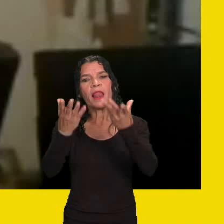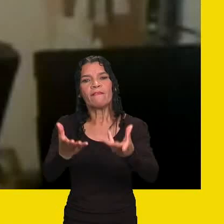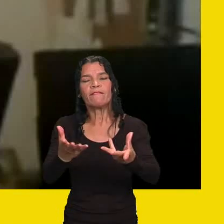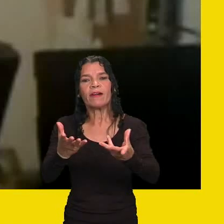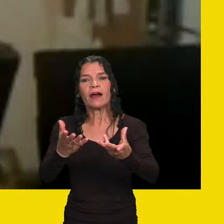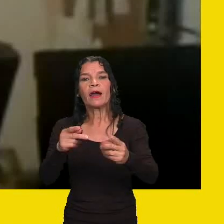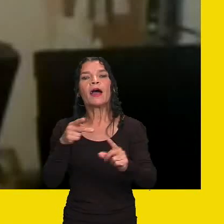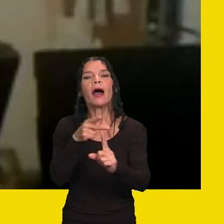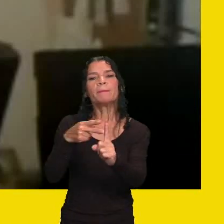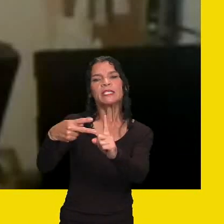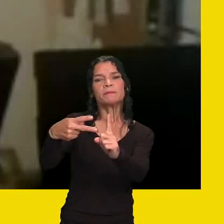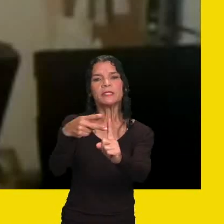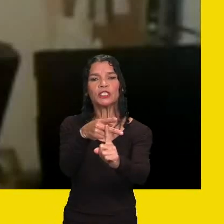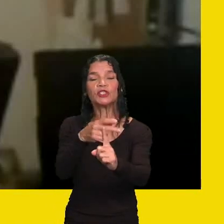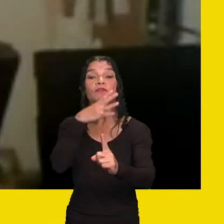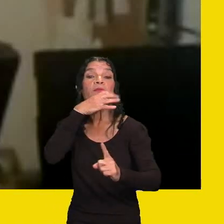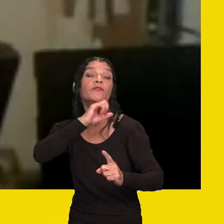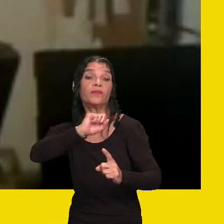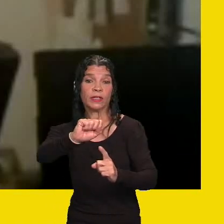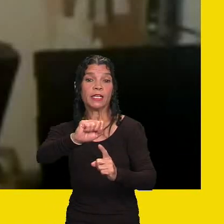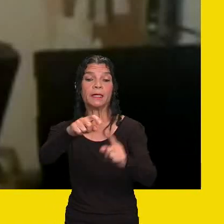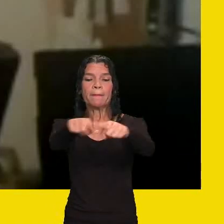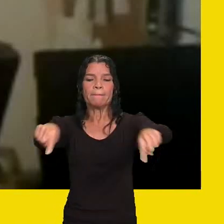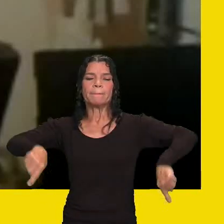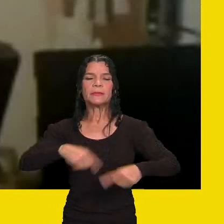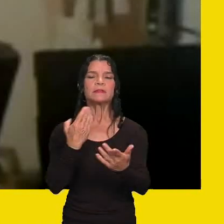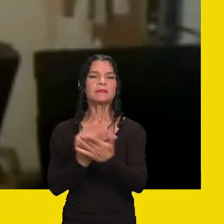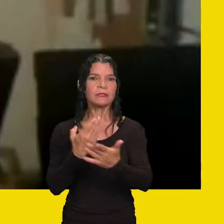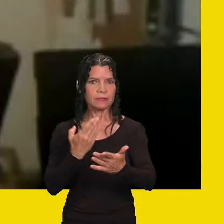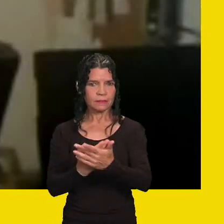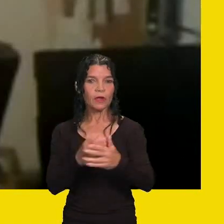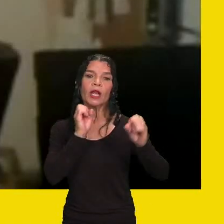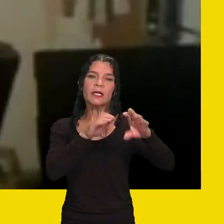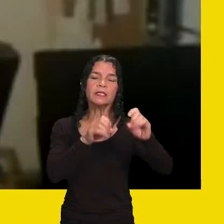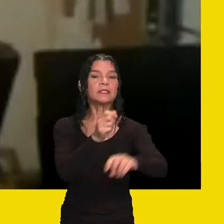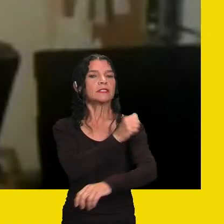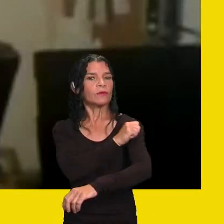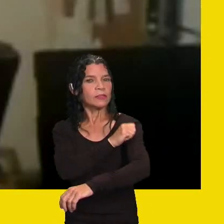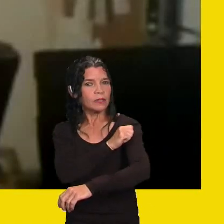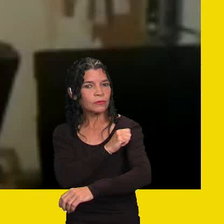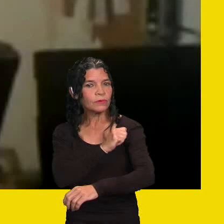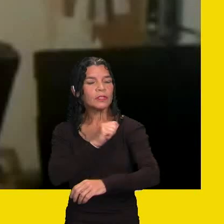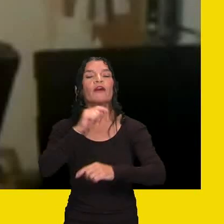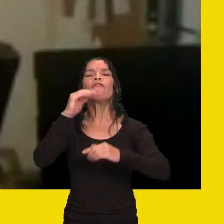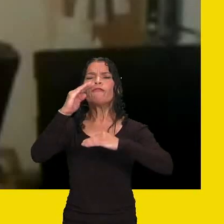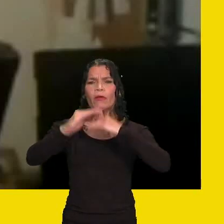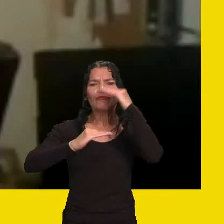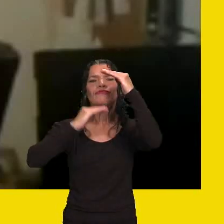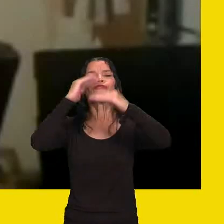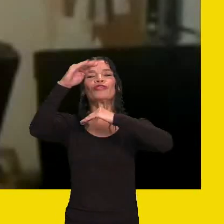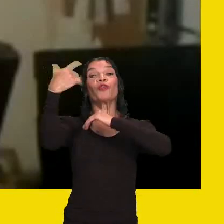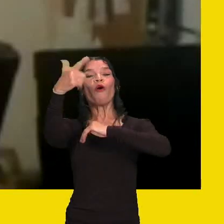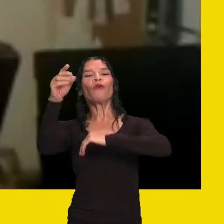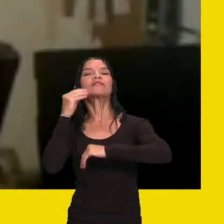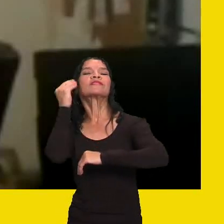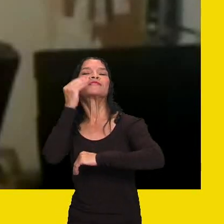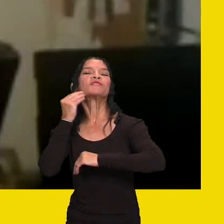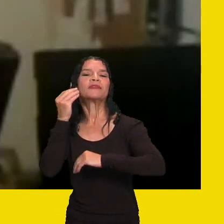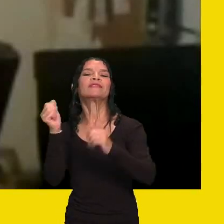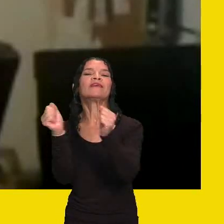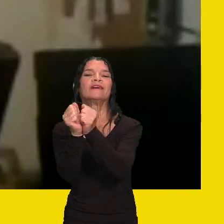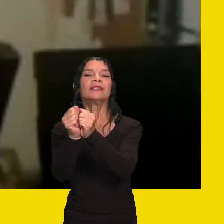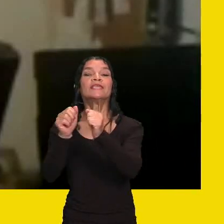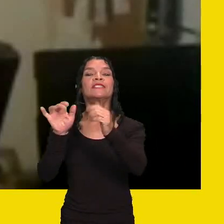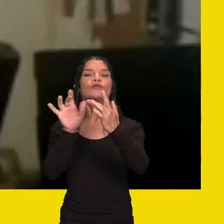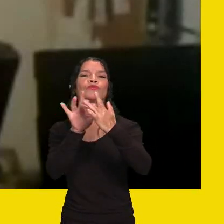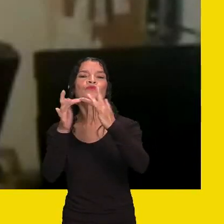levarmos essa perspectiva freiriana para a nossa sala de aula, nós vamos construir outras experiências